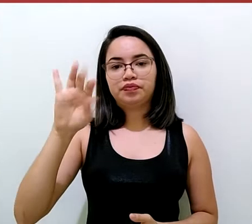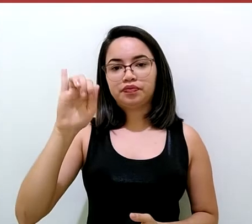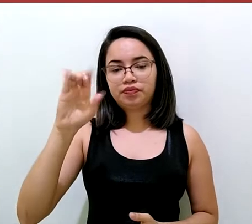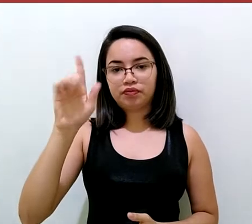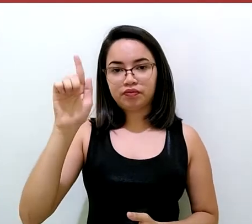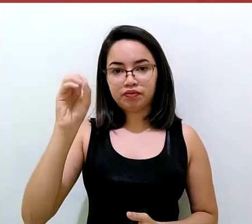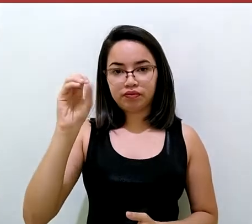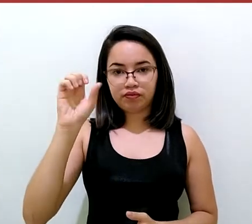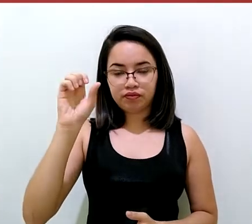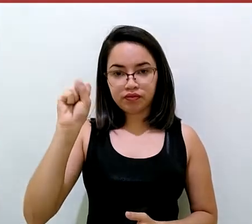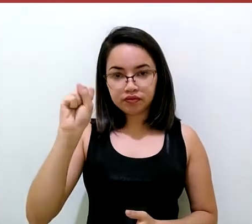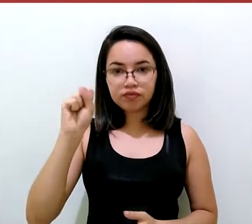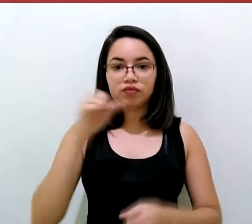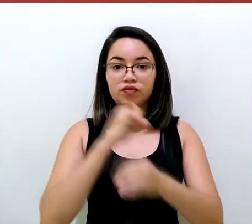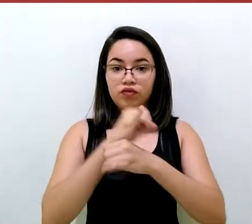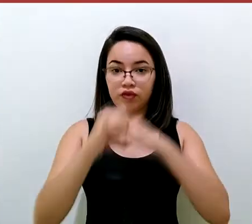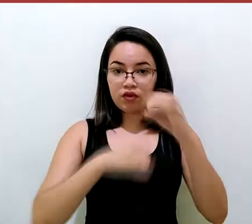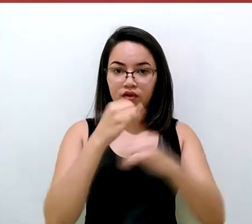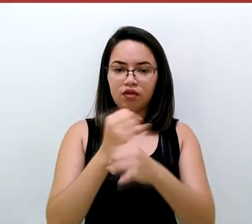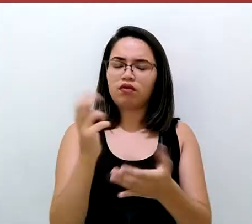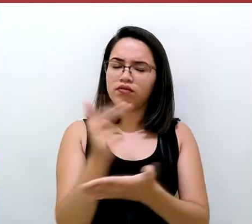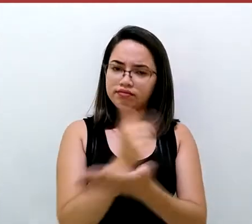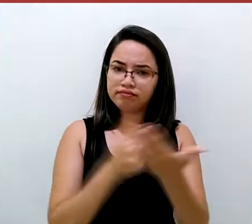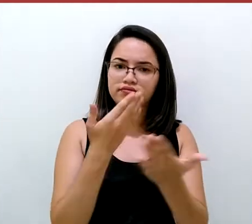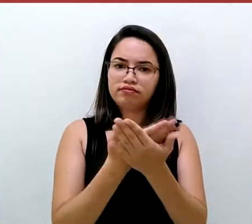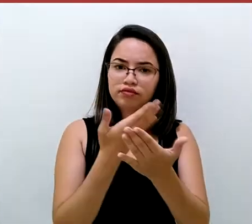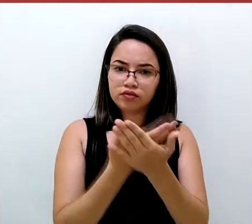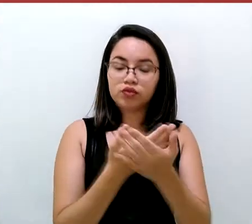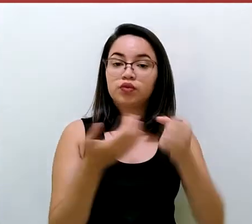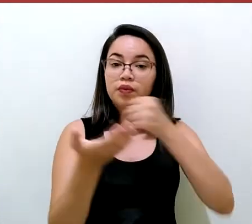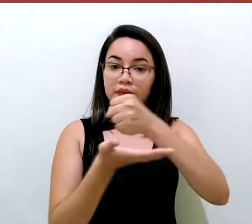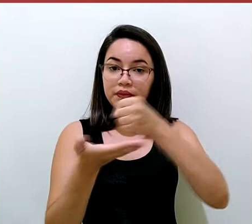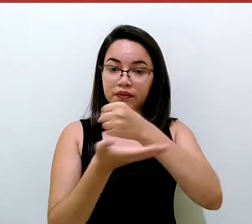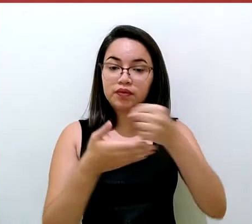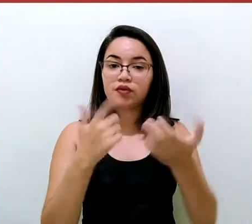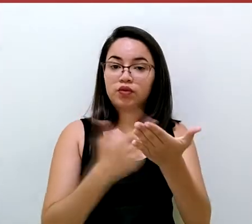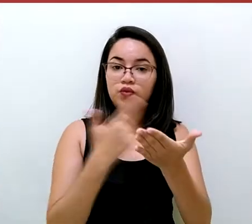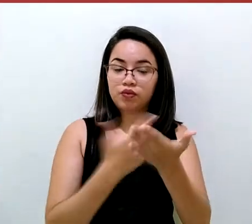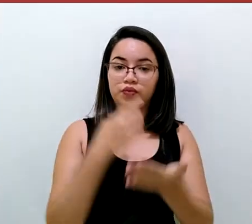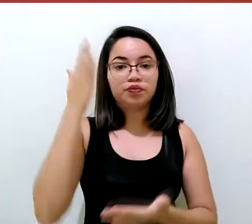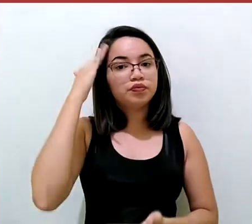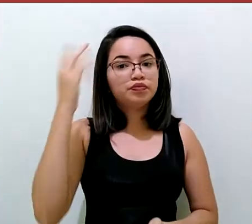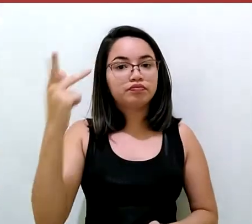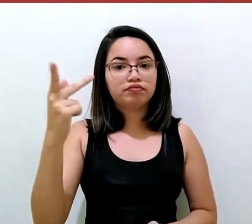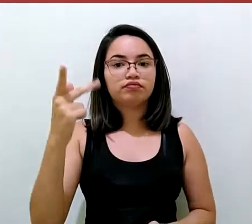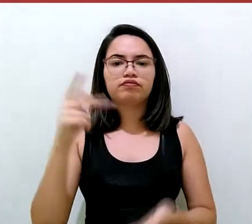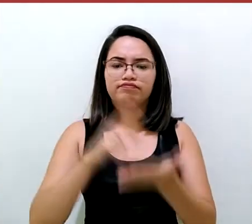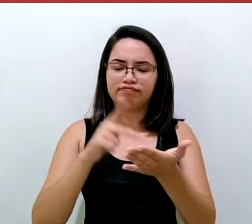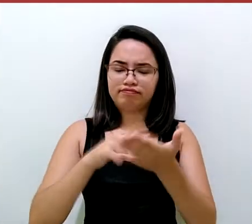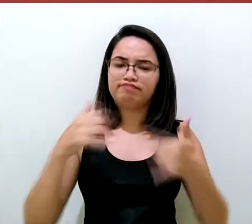tem vários estudos baseados no livro de Provérbios, uma verdadeira riqueza